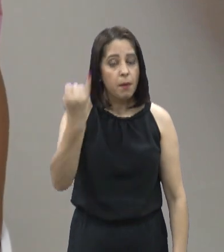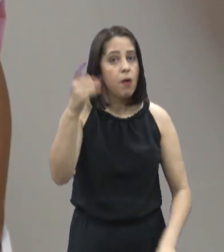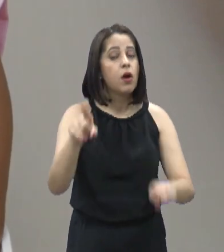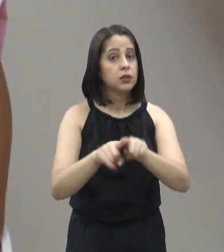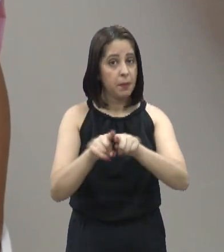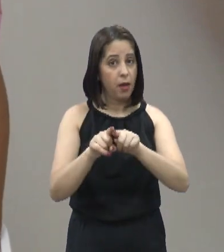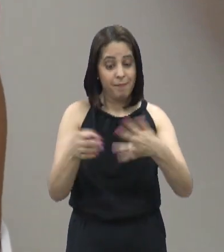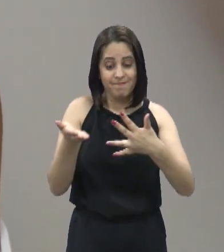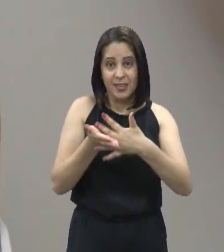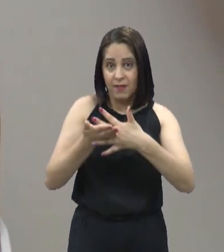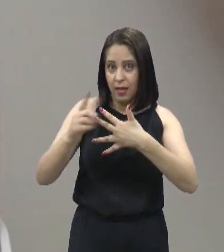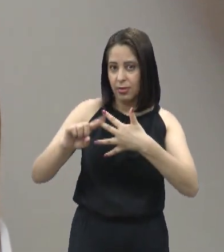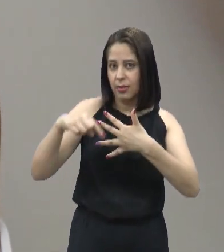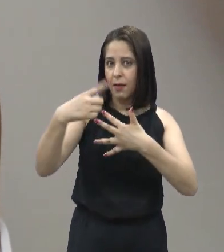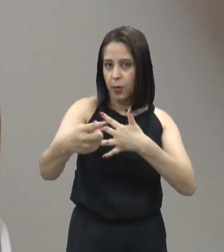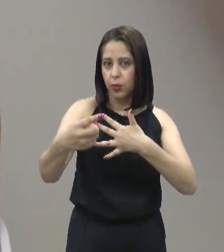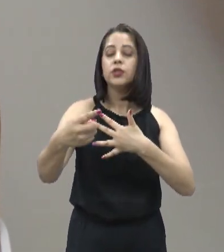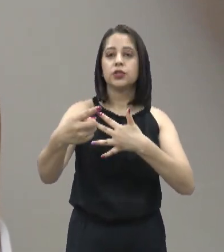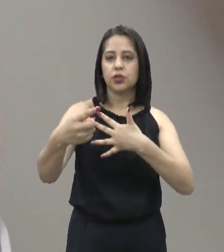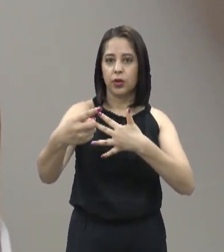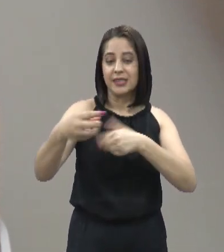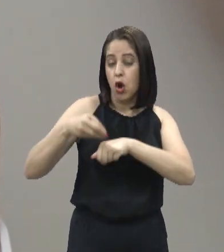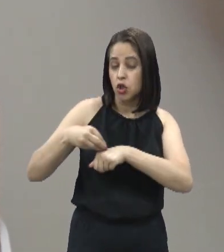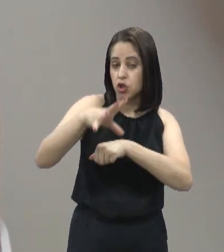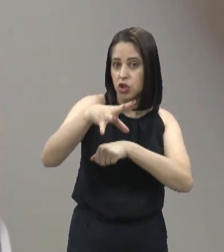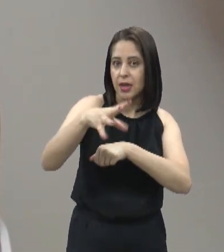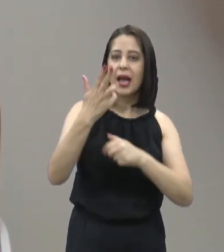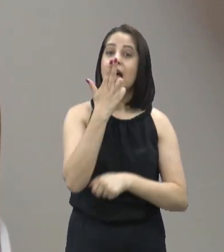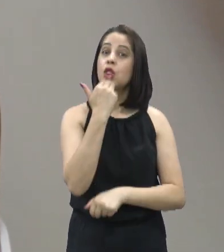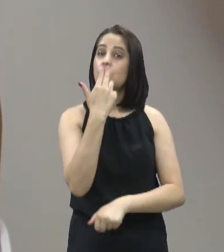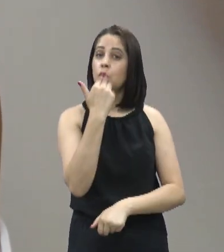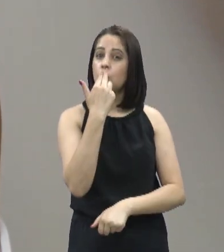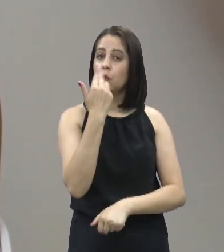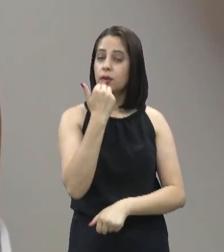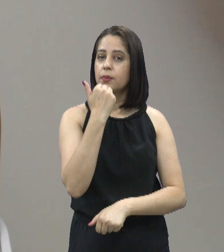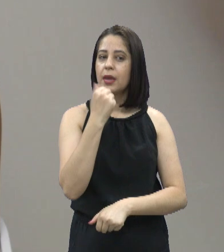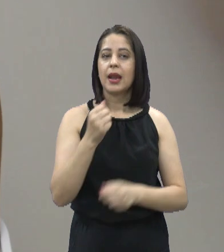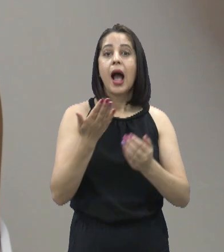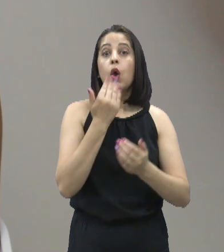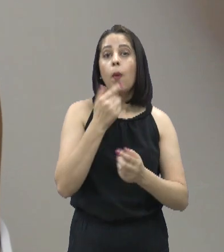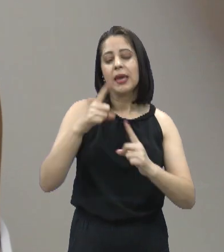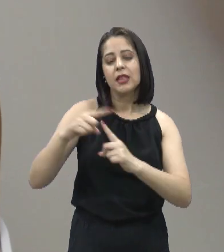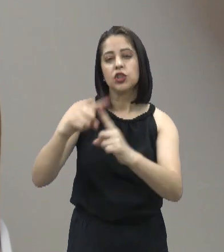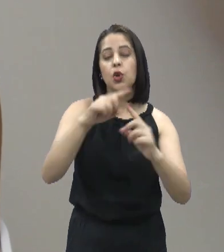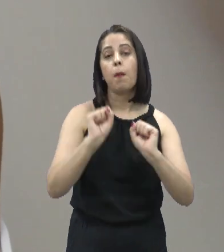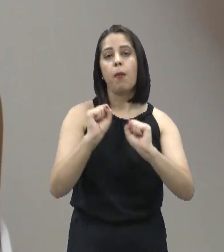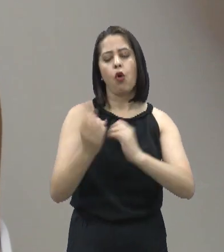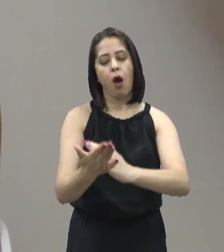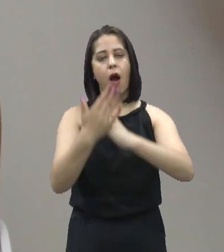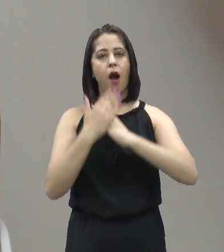Depois do intervalo, a gente vai conferir dicas de uma nutricionista sobre alguns alimentos que podem ajudar